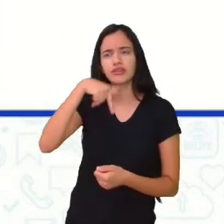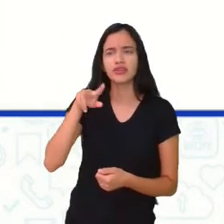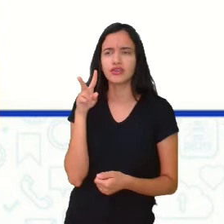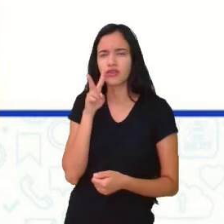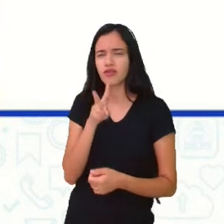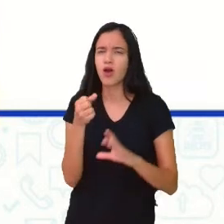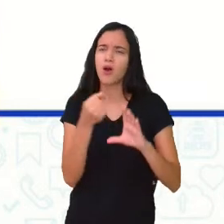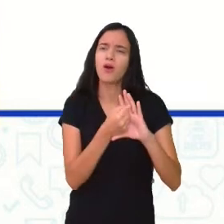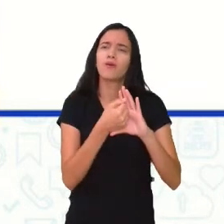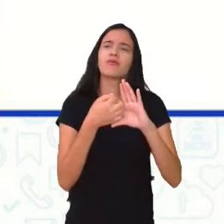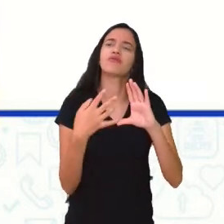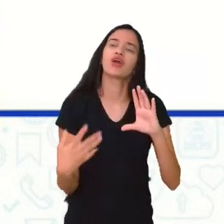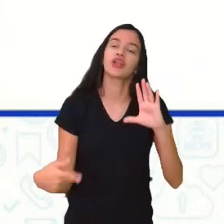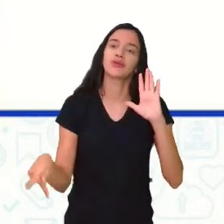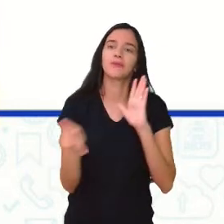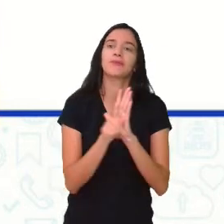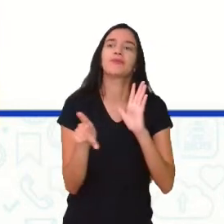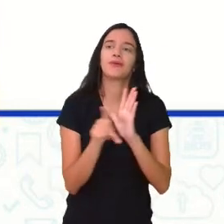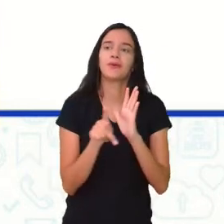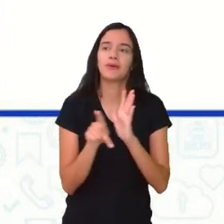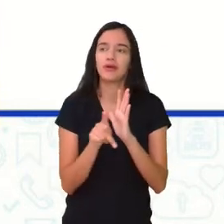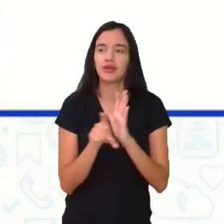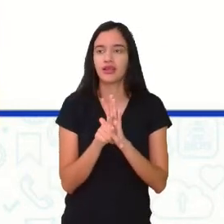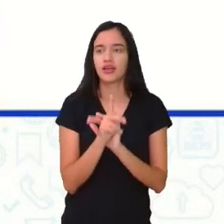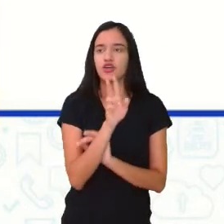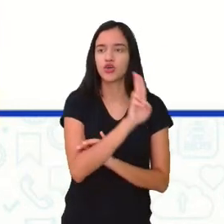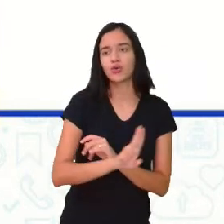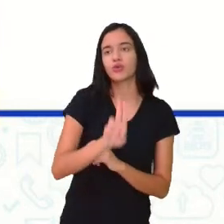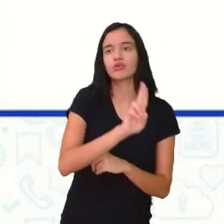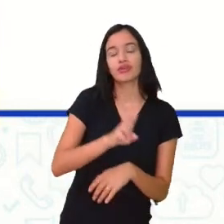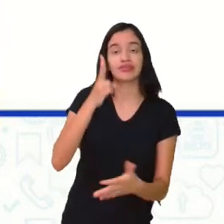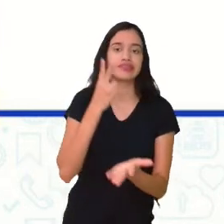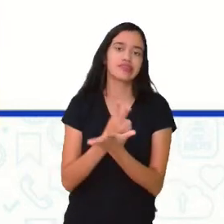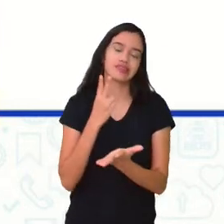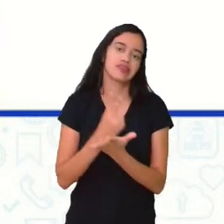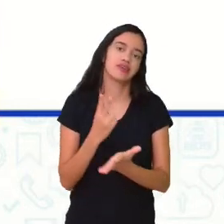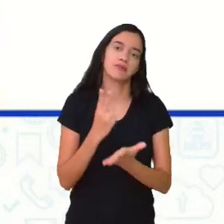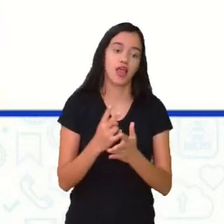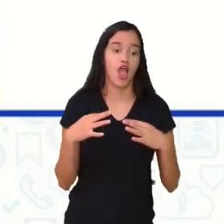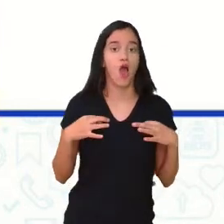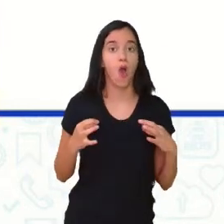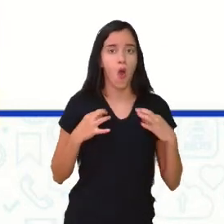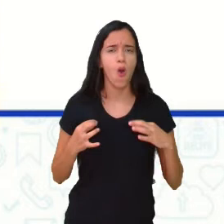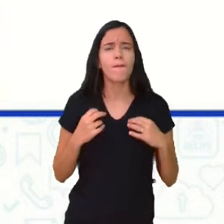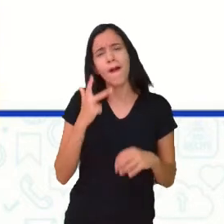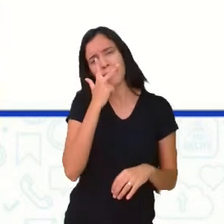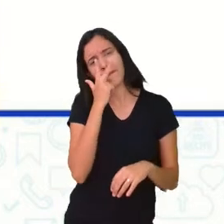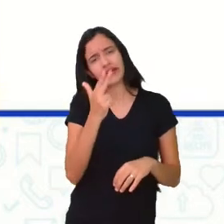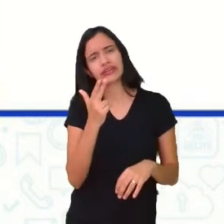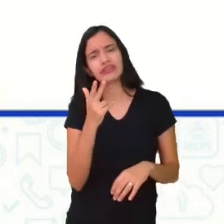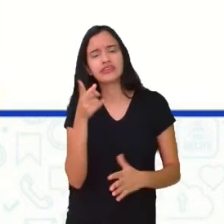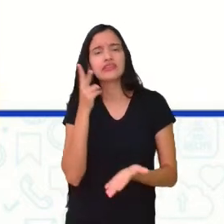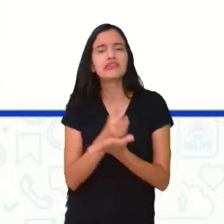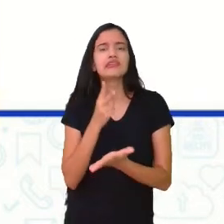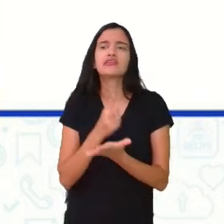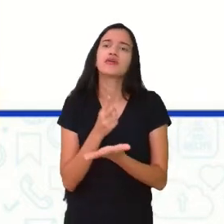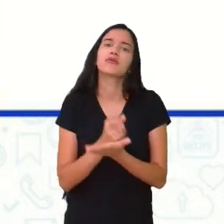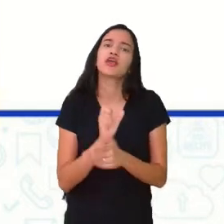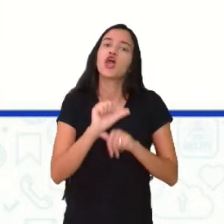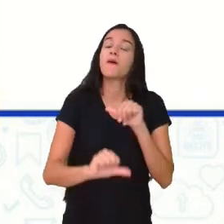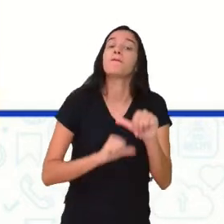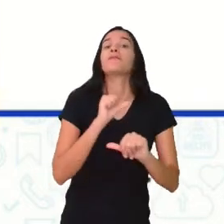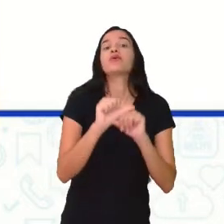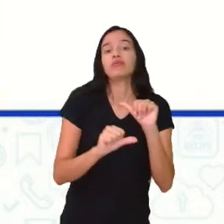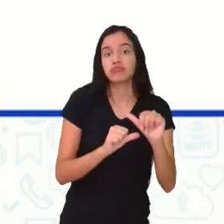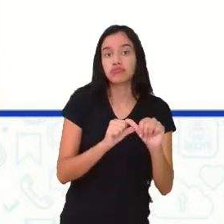uma caracterização própria. Eles usavam sempre as roupas, né, bem parecidas, sempre, mesmo que mudasse de uma